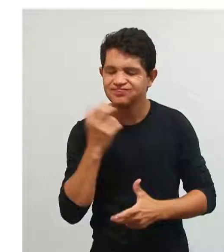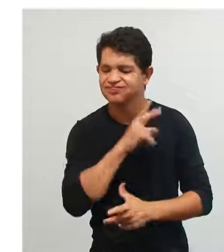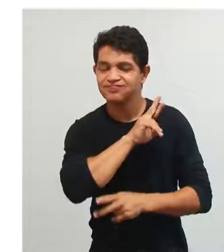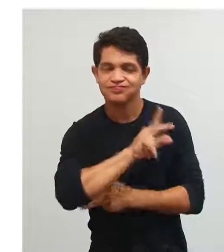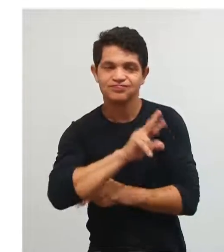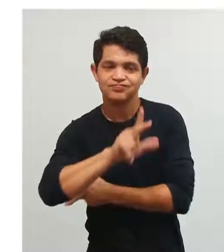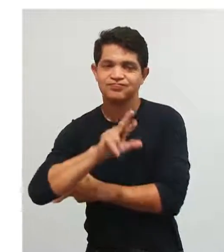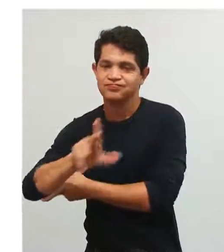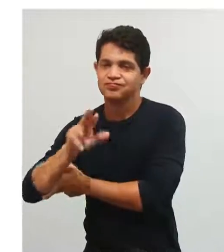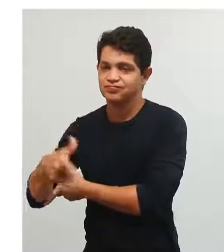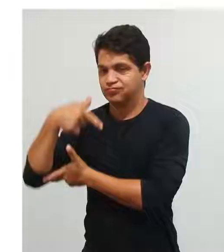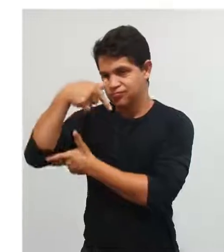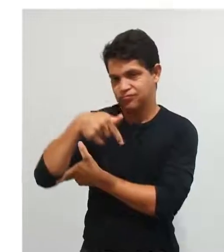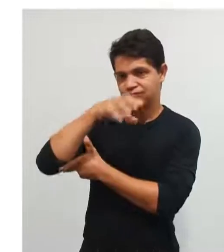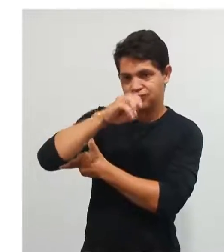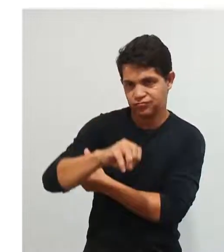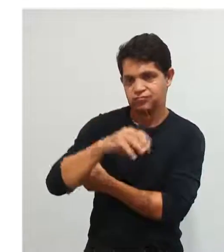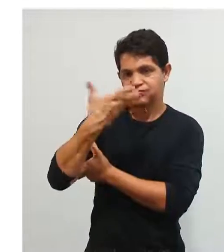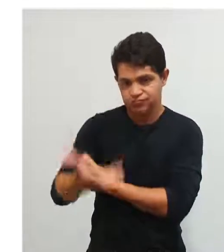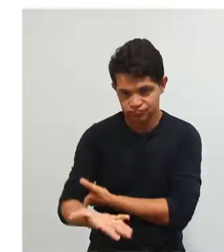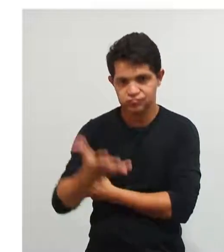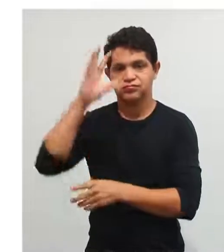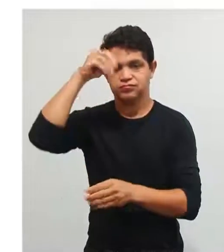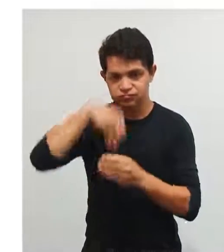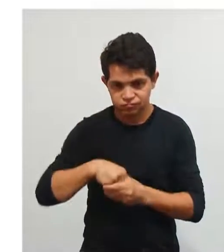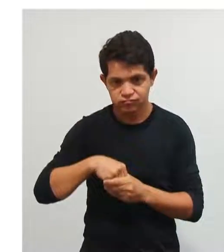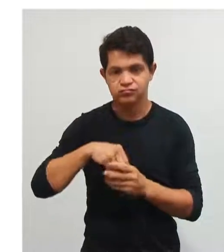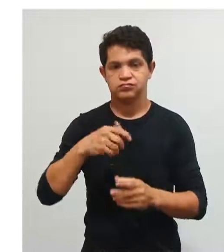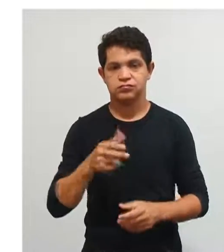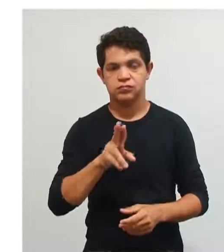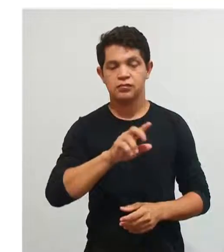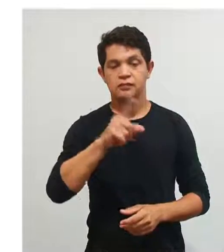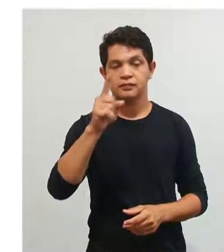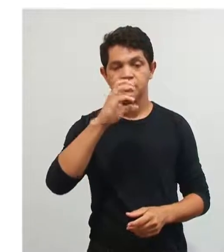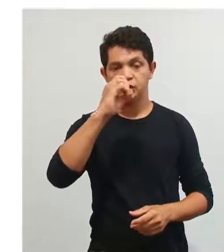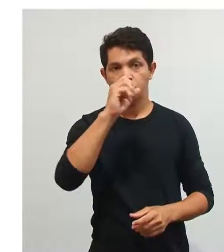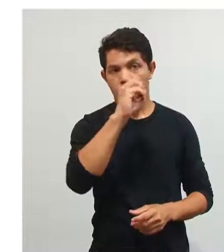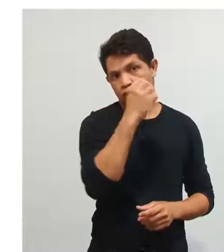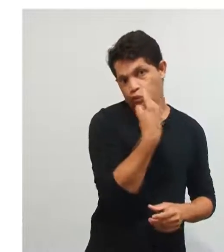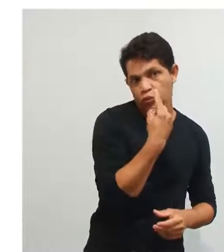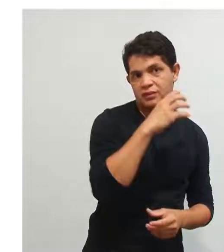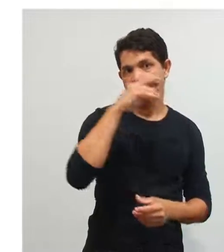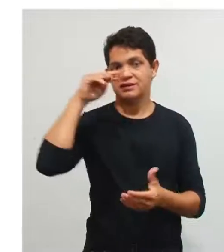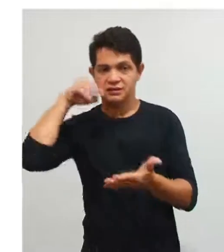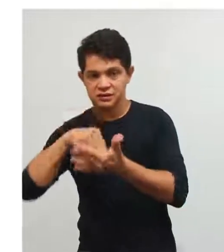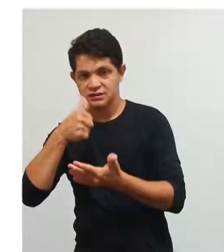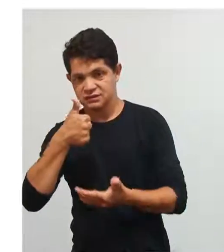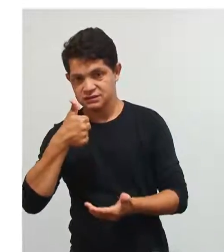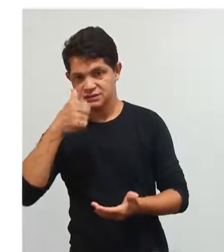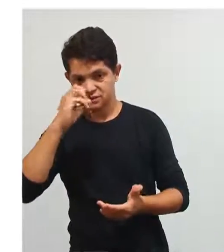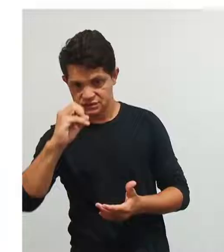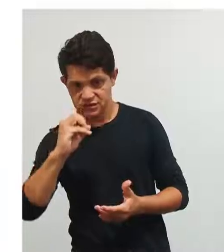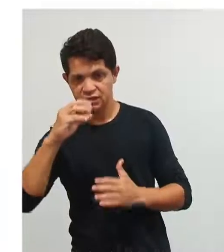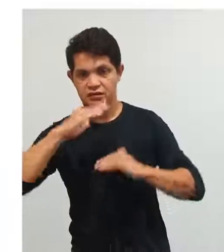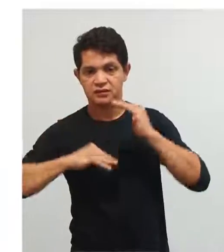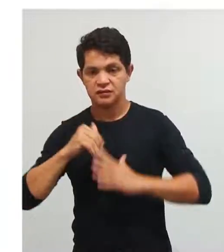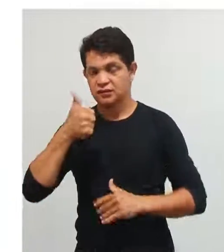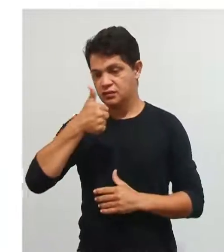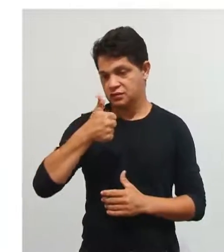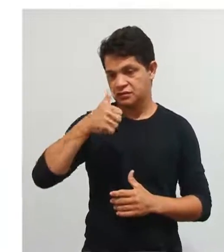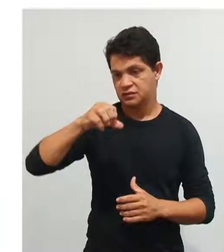eu coloquei aqui só algumas. 1-0, Rosa, e o seu maior